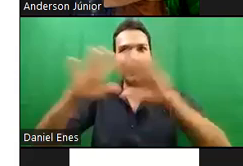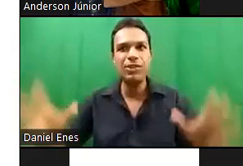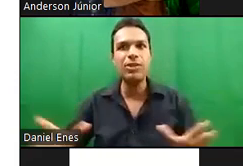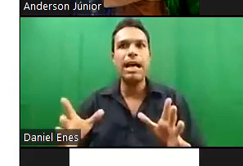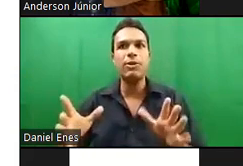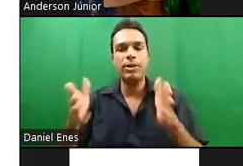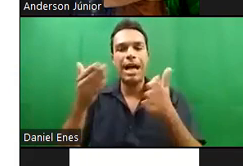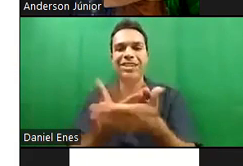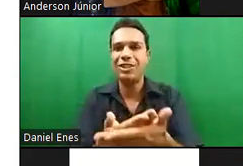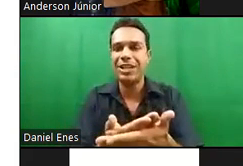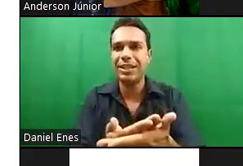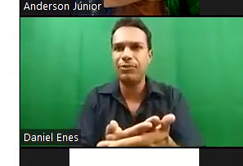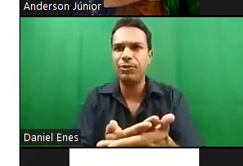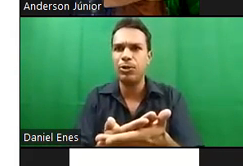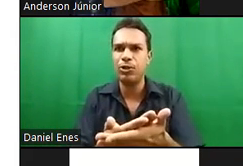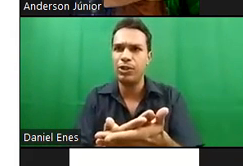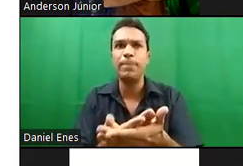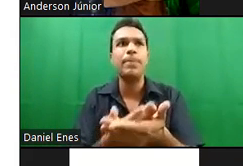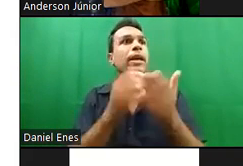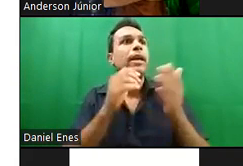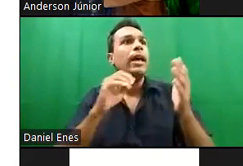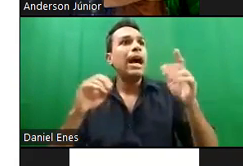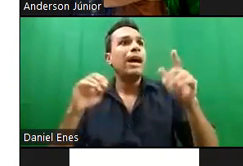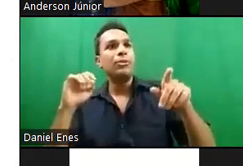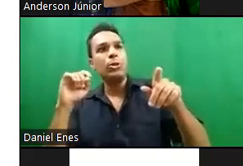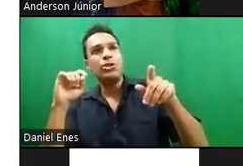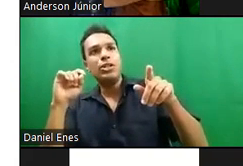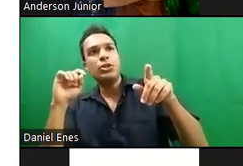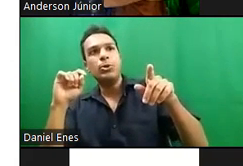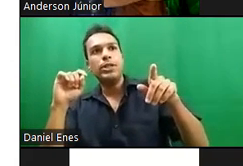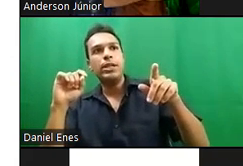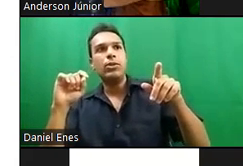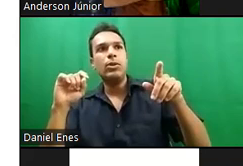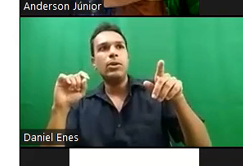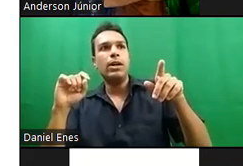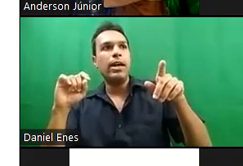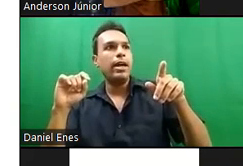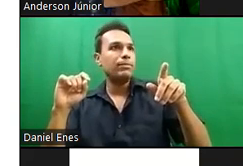ainda mais claro, aí a gente entra na fonologia. A fonologia toda,